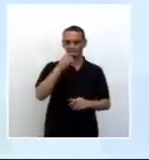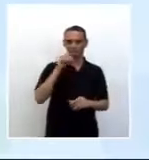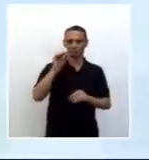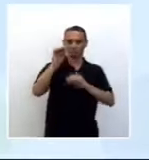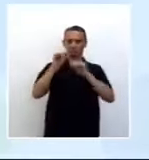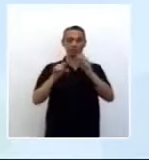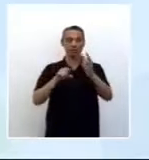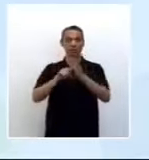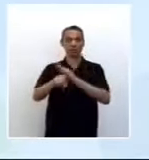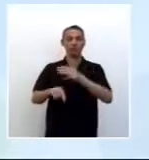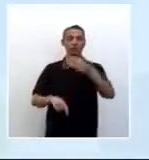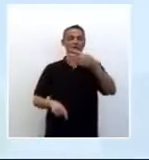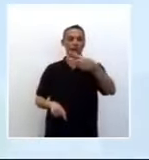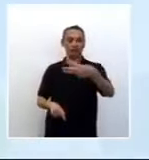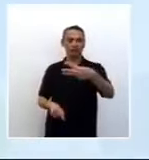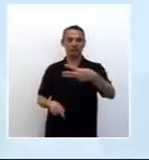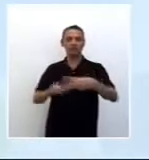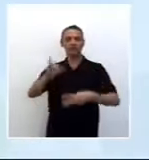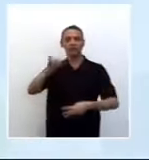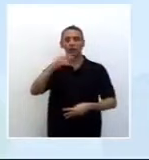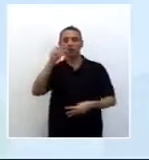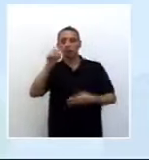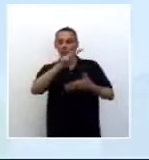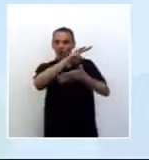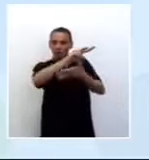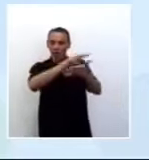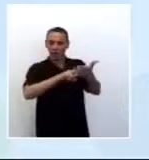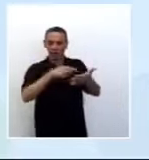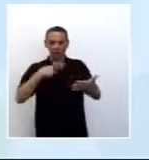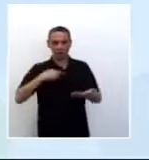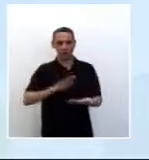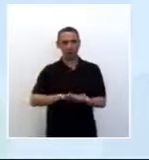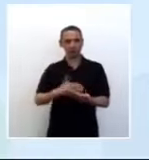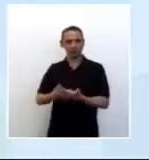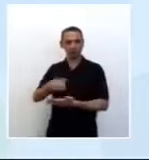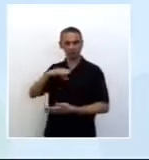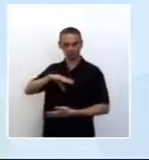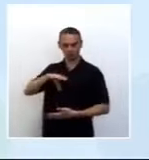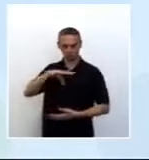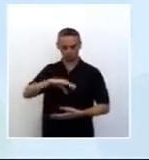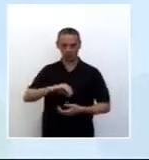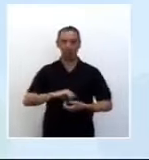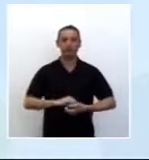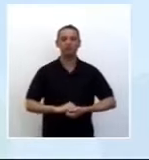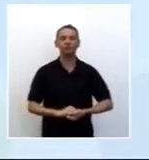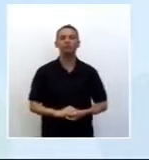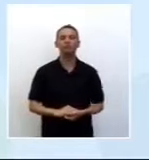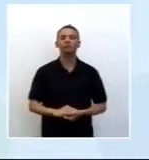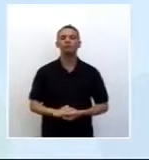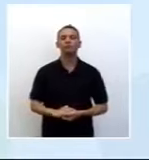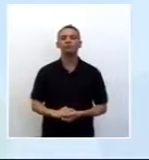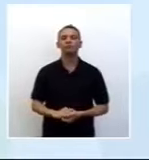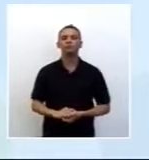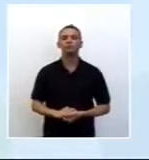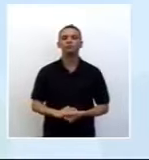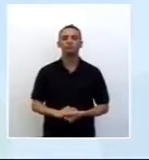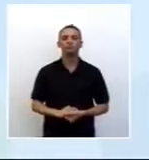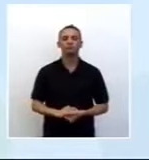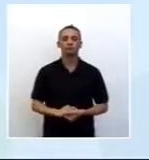vai colocar eu vou o João vai ler eu vou traduzir tá aí você nem outra blusa o João perfeito